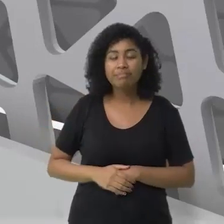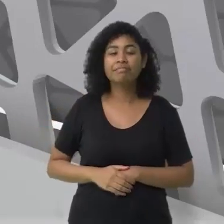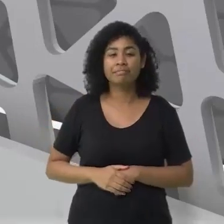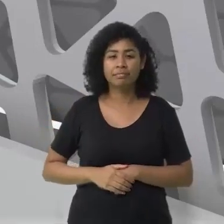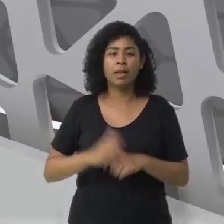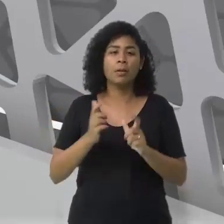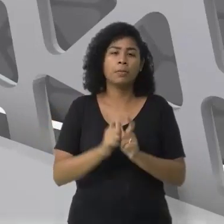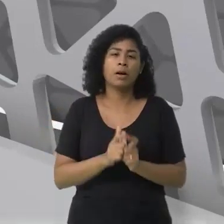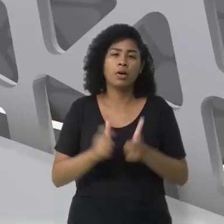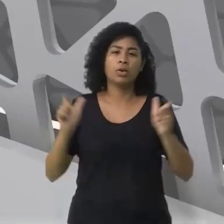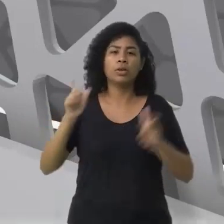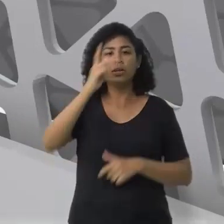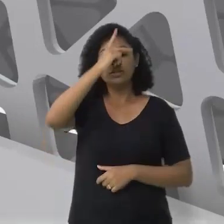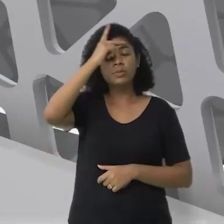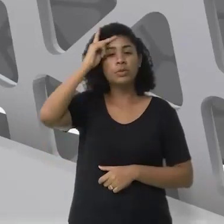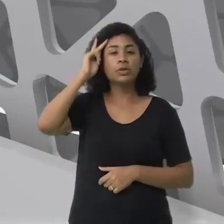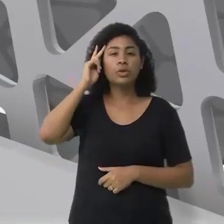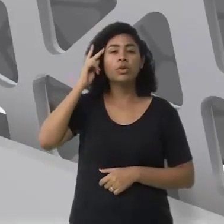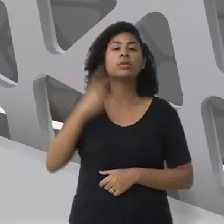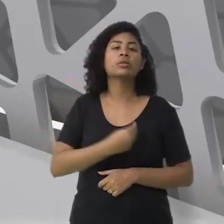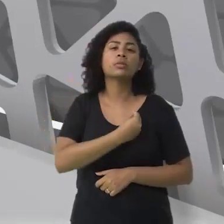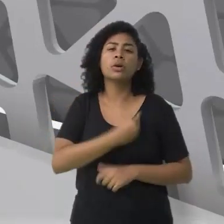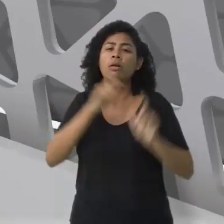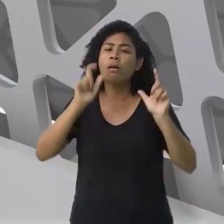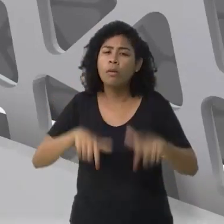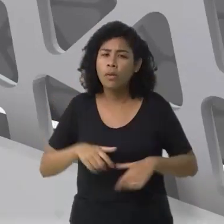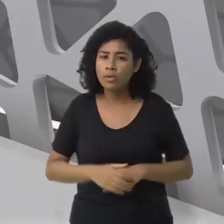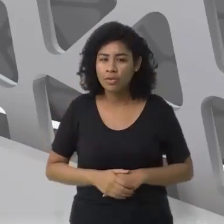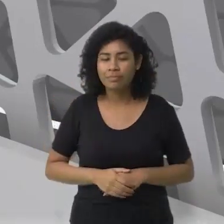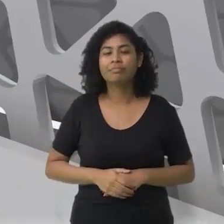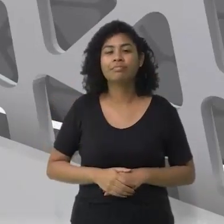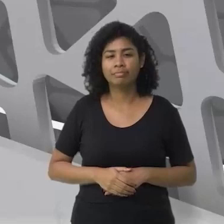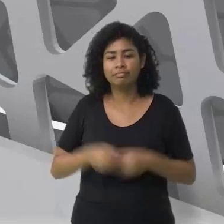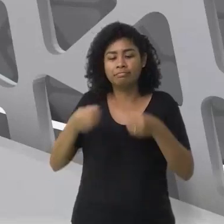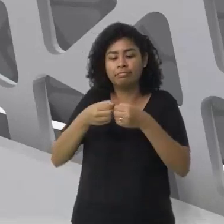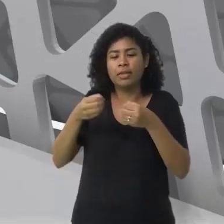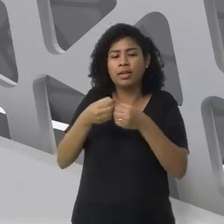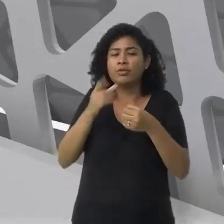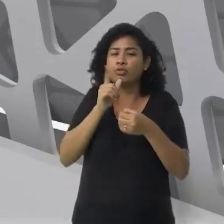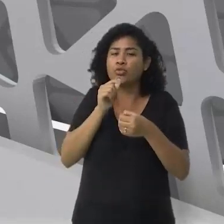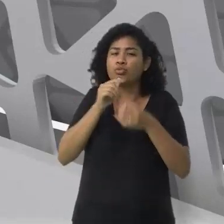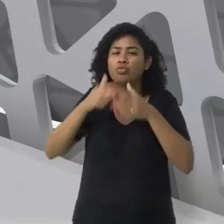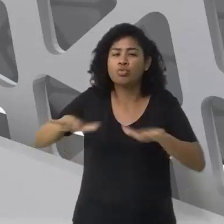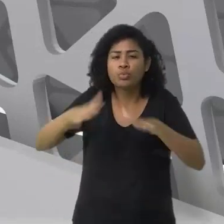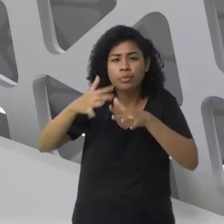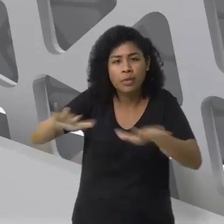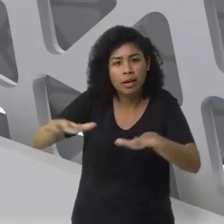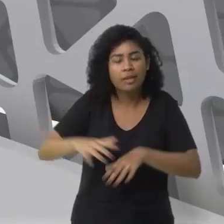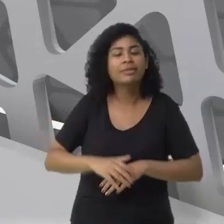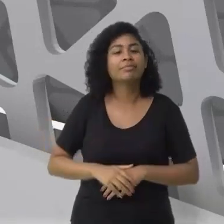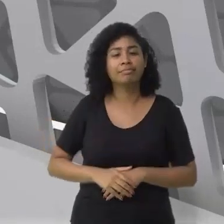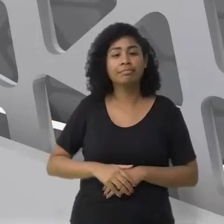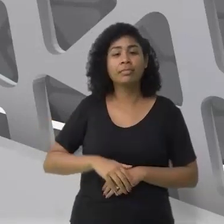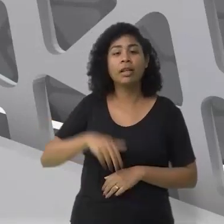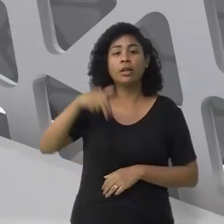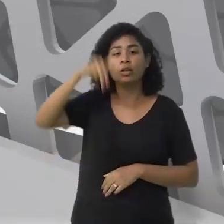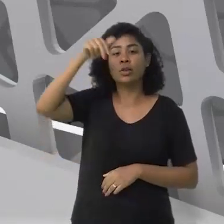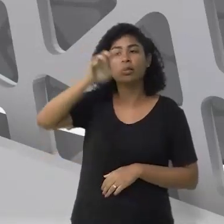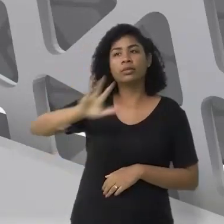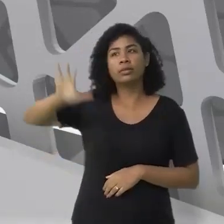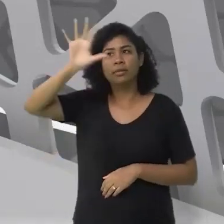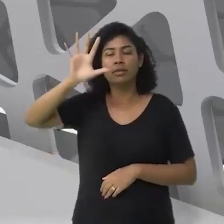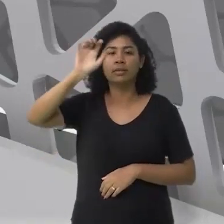dos habitantes moram onde? No litoral do Brasil, principalmente lá no Nordeste, no Sudeste e no